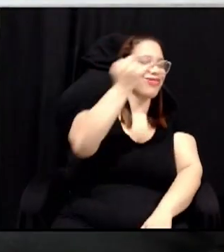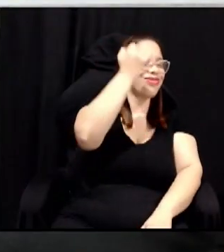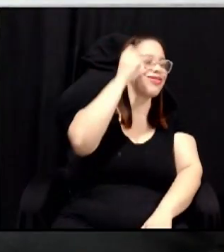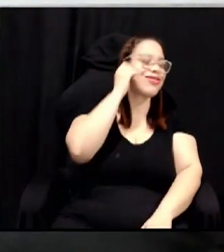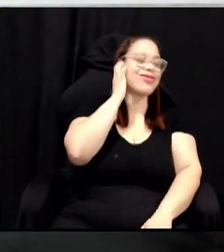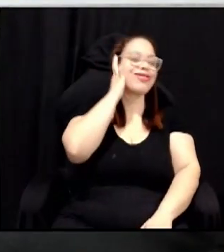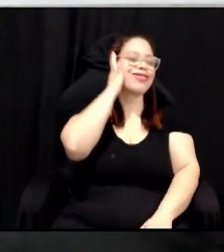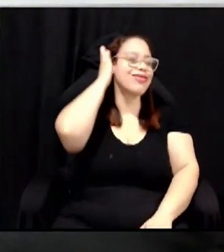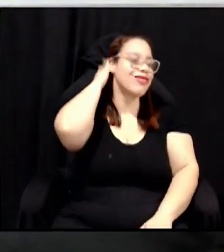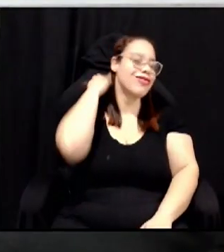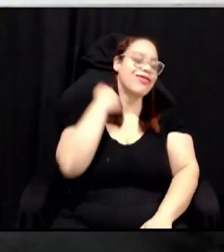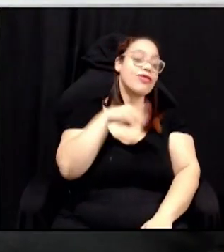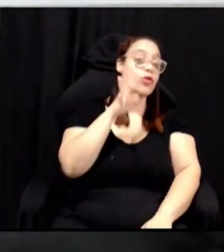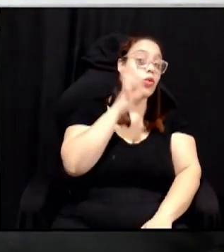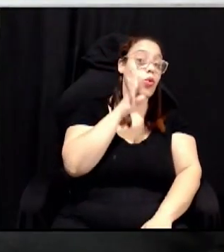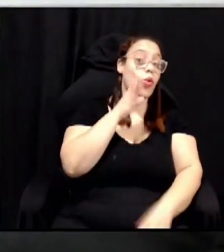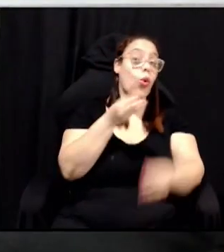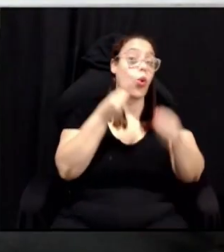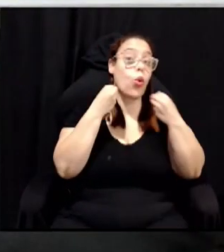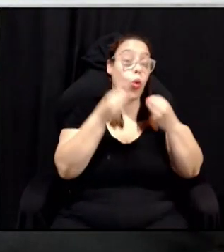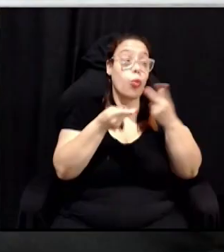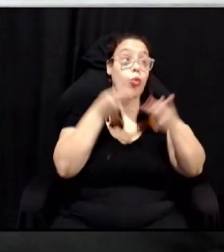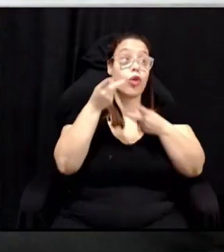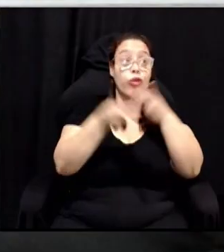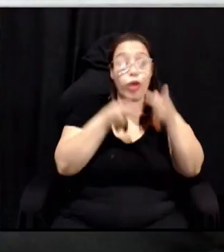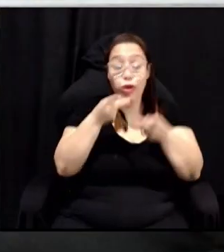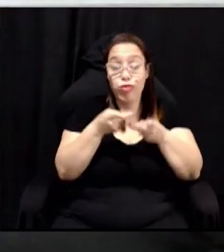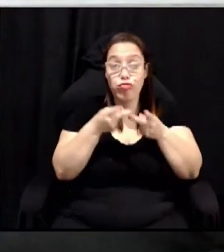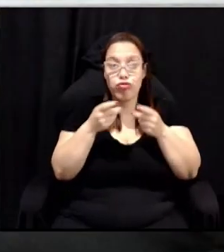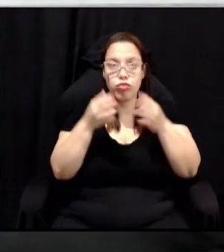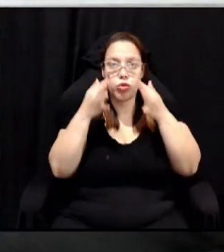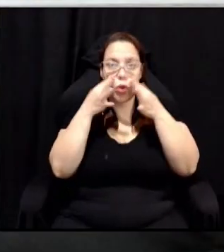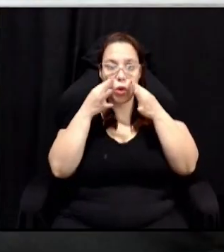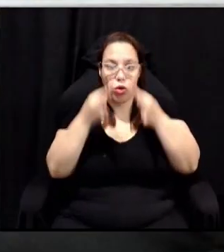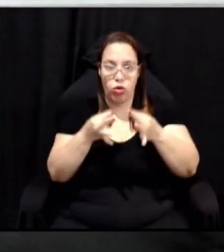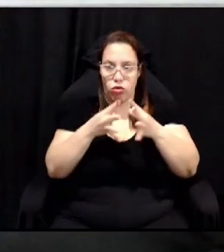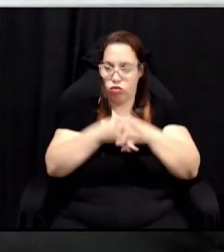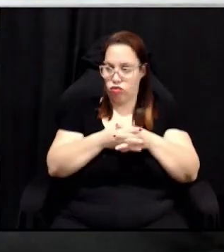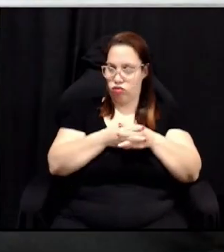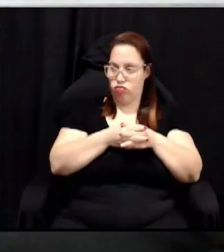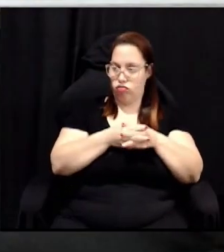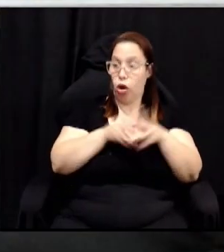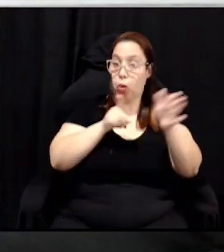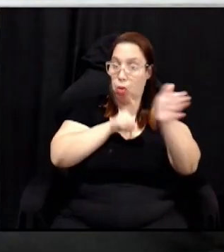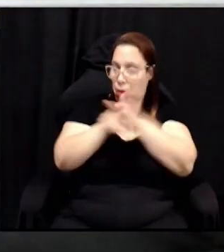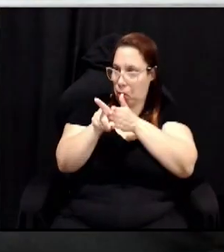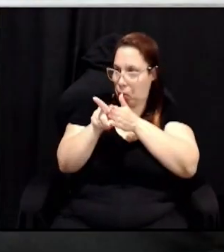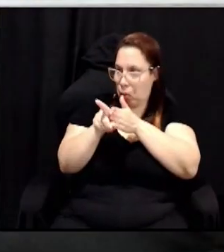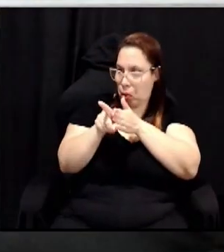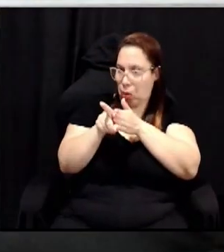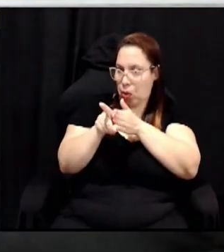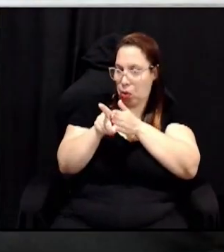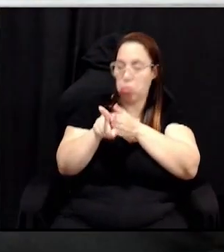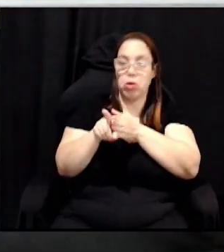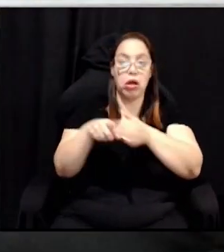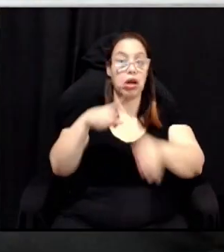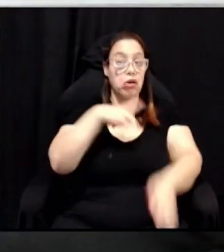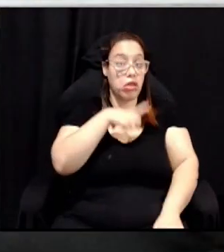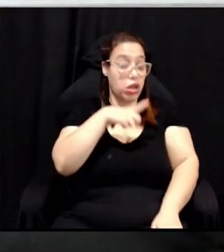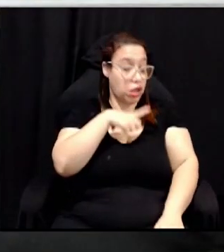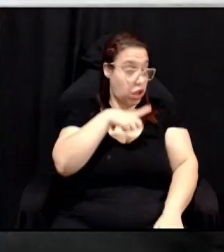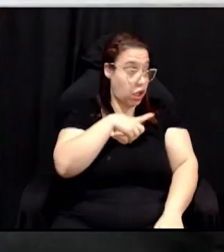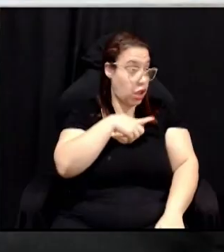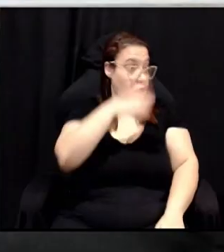bacana. Como você disse, isso me chamou super a atenção. Eu perguntei para você se existem aquelas pessoas que